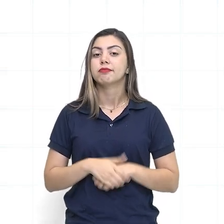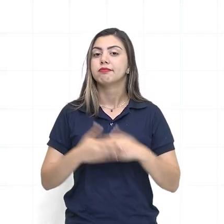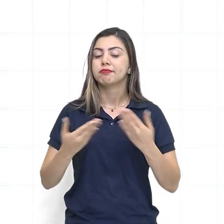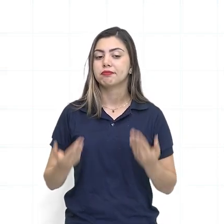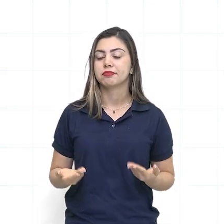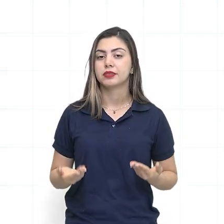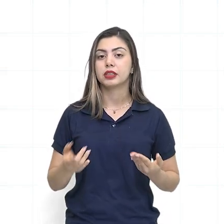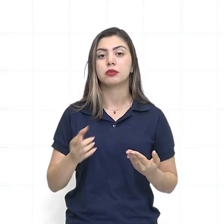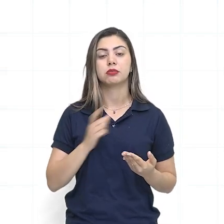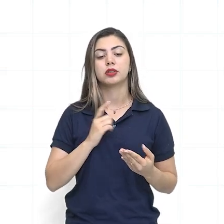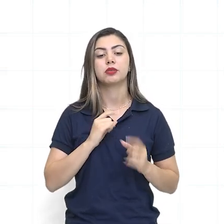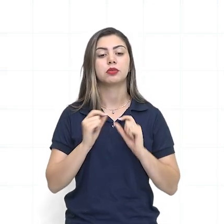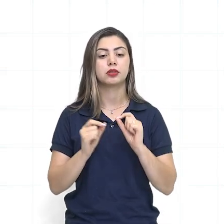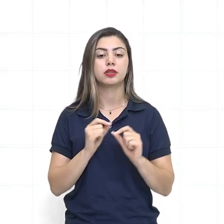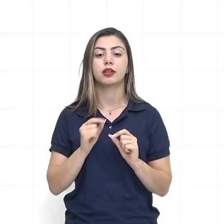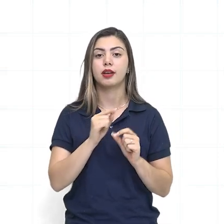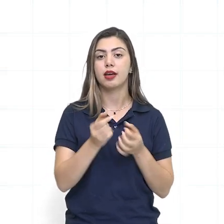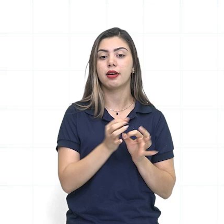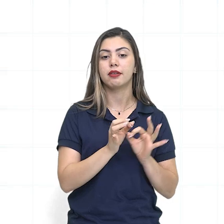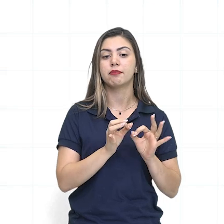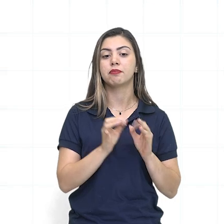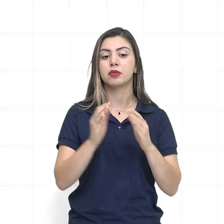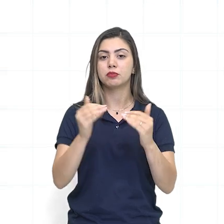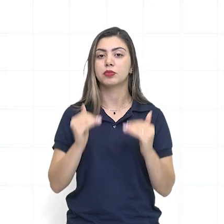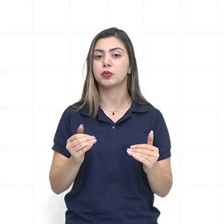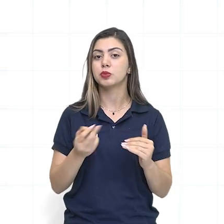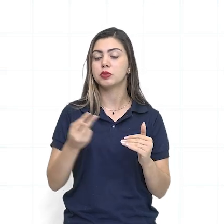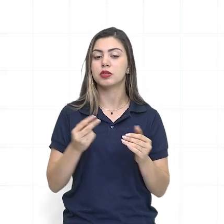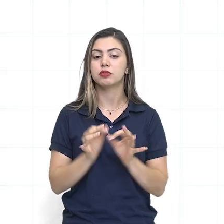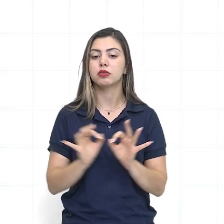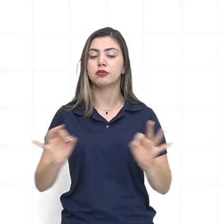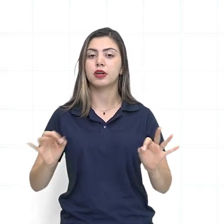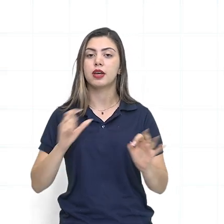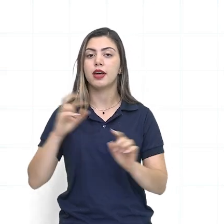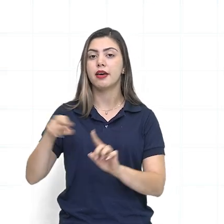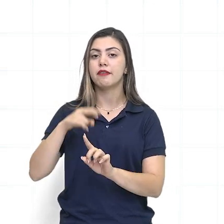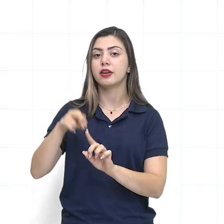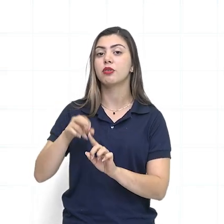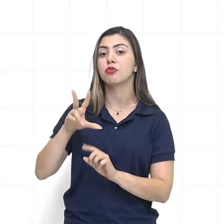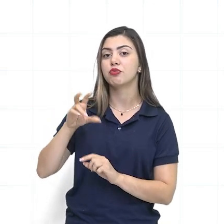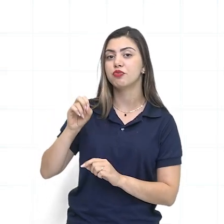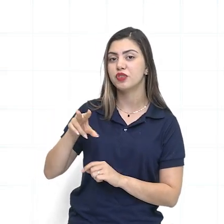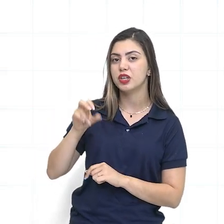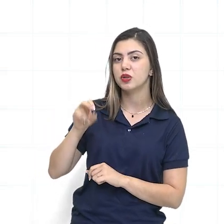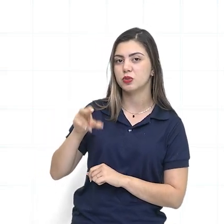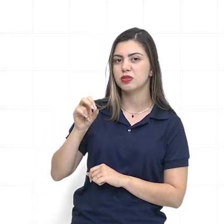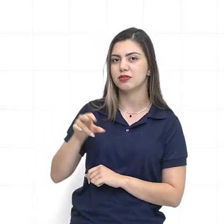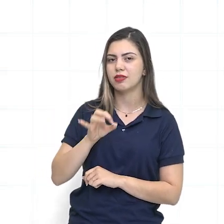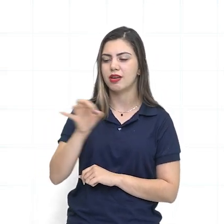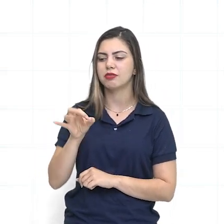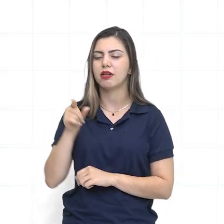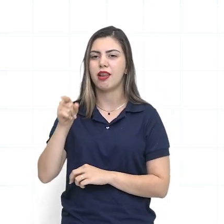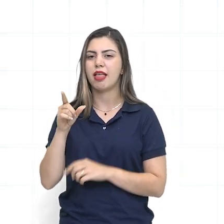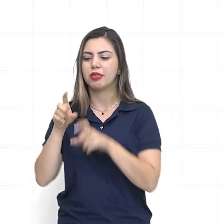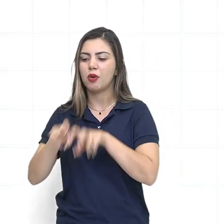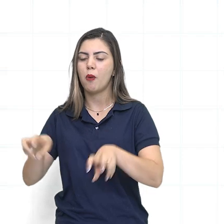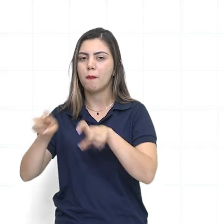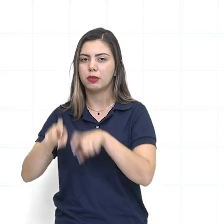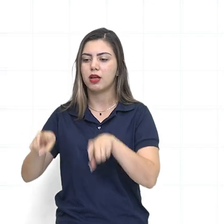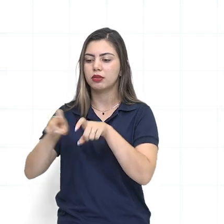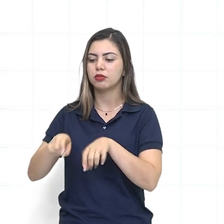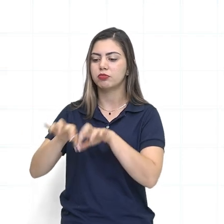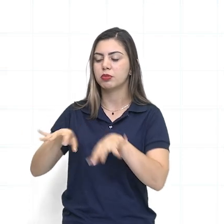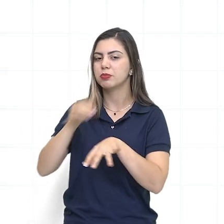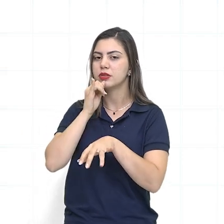A expressão, né, refere-se a um vírus que entra no computador, cavalo de Troia, através de um download, mas onde o